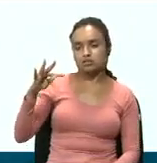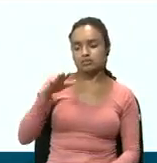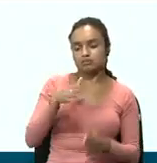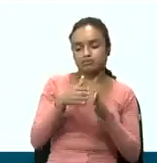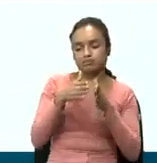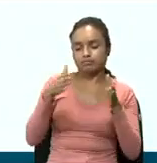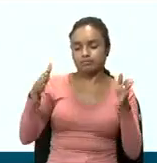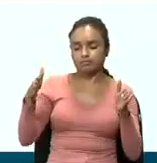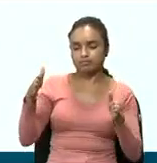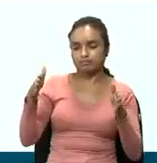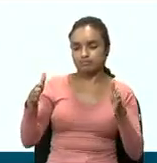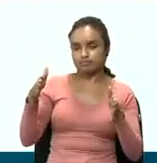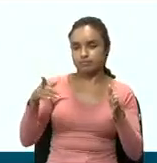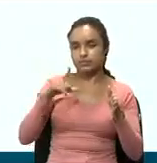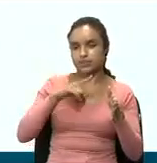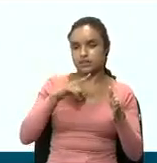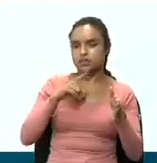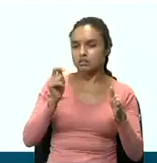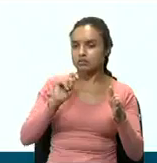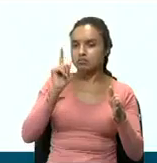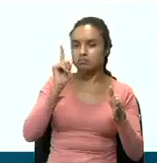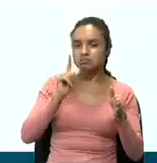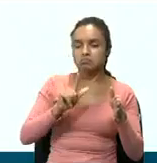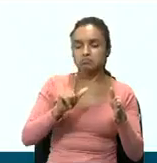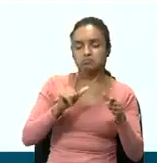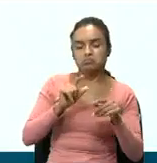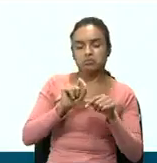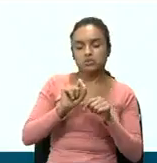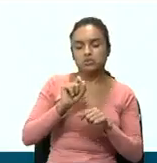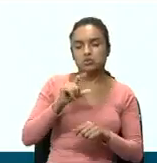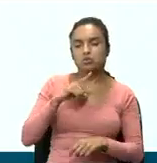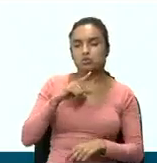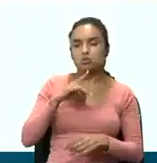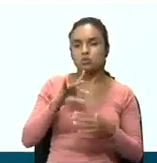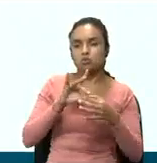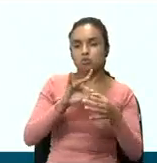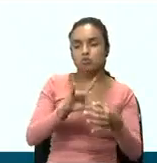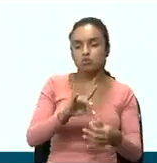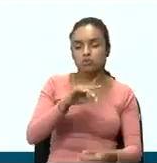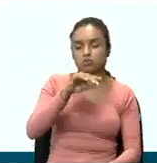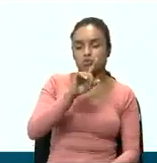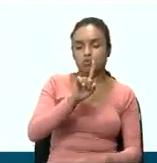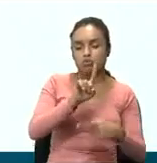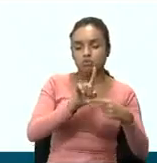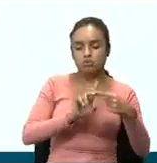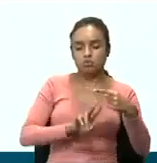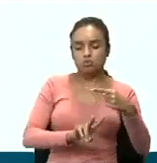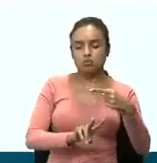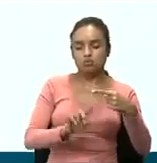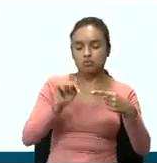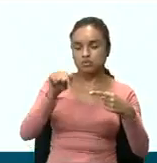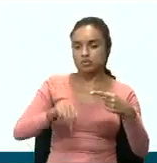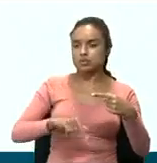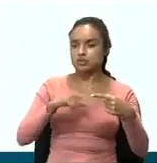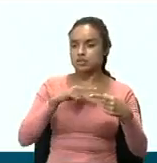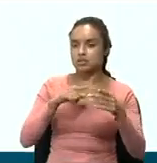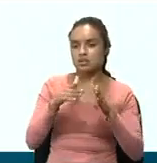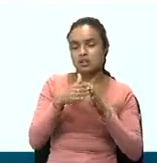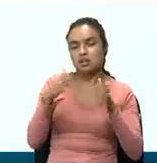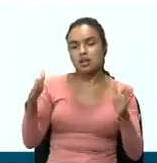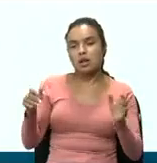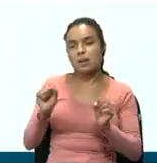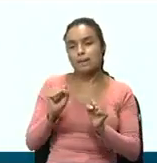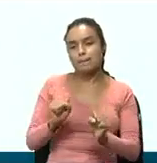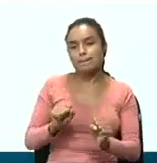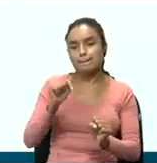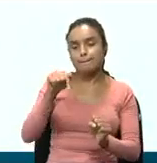Dá para arrumar ainda isso aqui mais? Dá, né? Principalmente por esse meio que eu tenho aqui. Então, eu vou